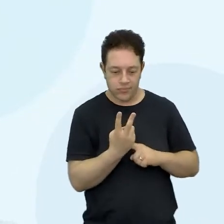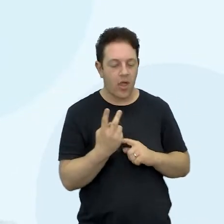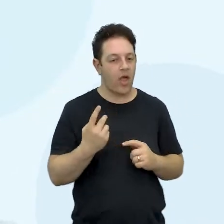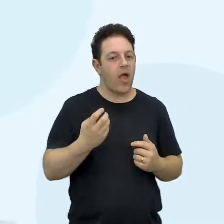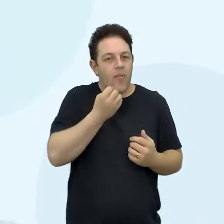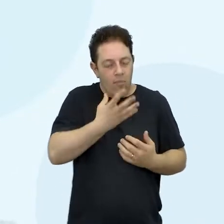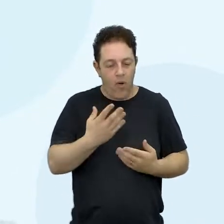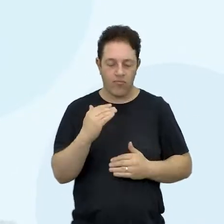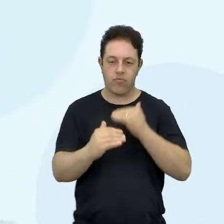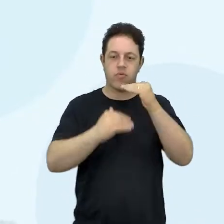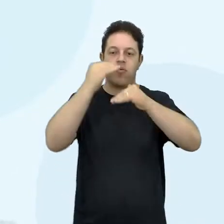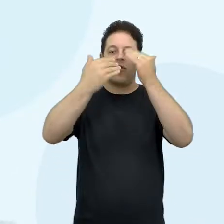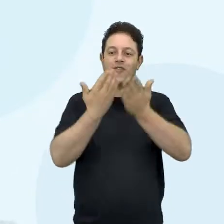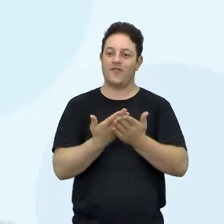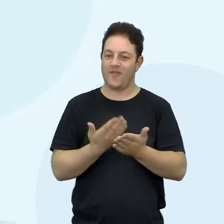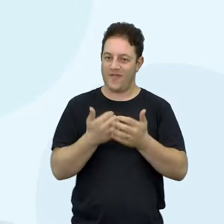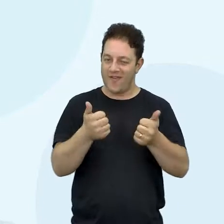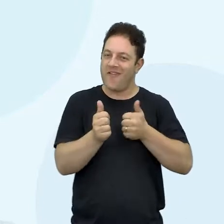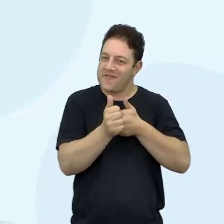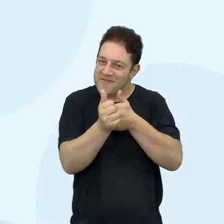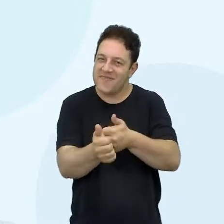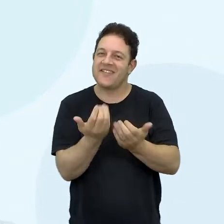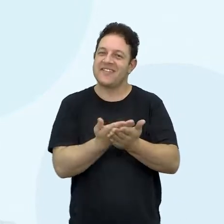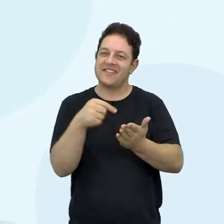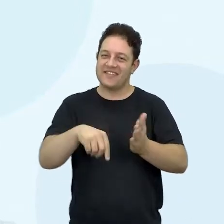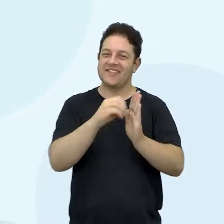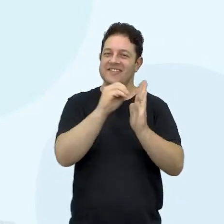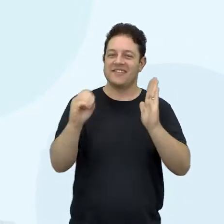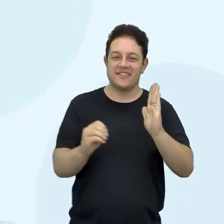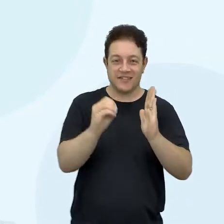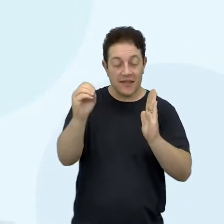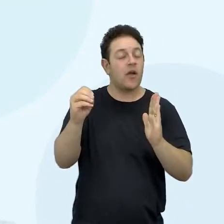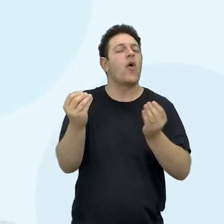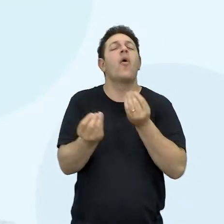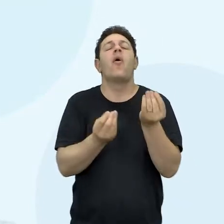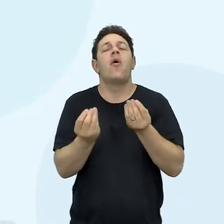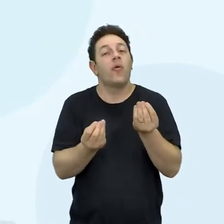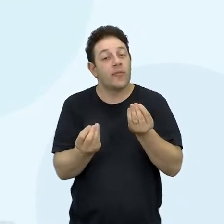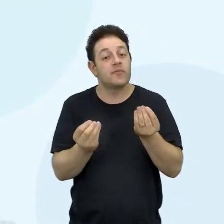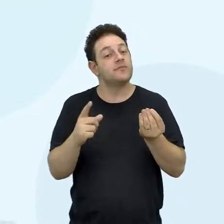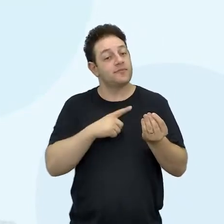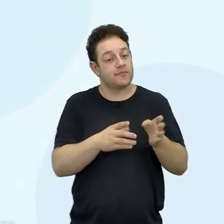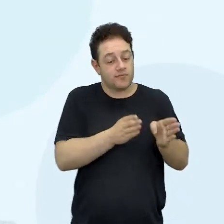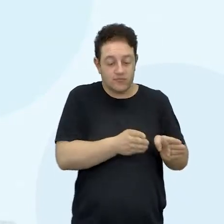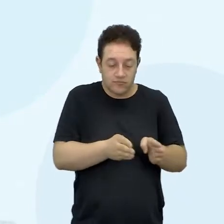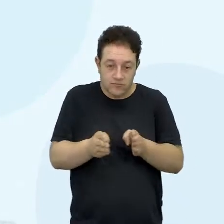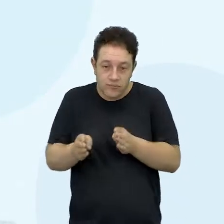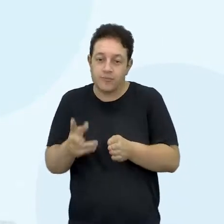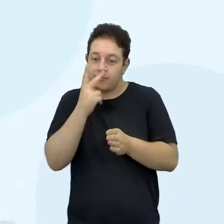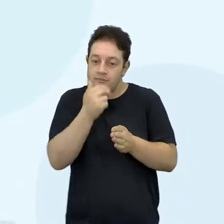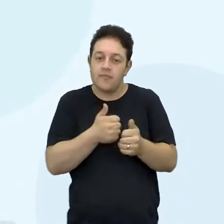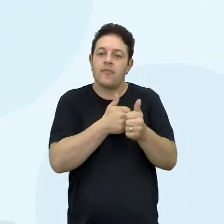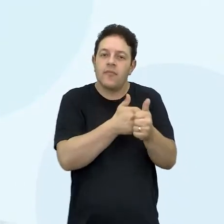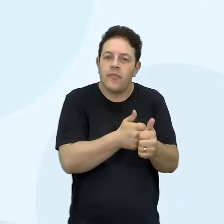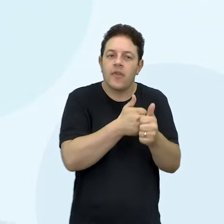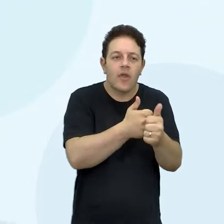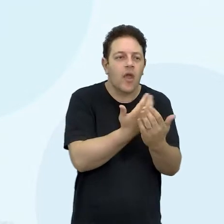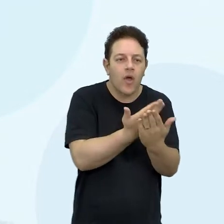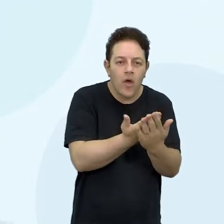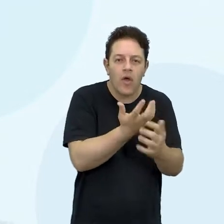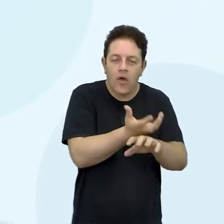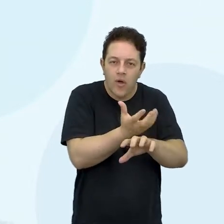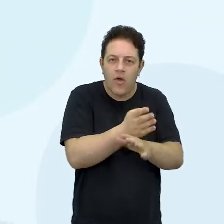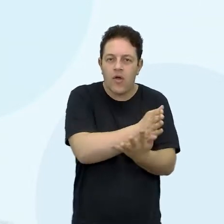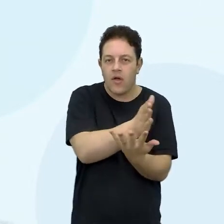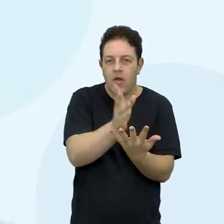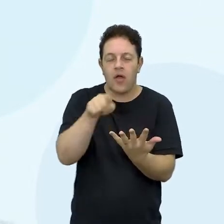bom desenvolvimento escolar, acompanhando aí as aulas do Centro de Mídias, elaborando como? Uma rotina de acompanhamento aí das aulas do componente